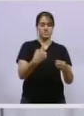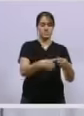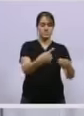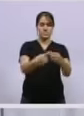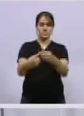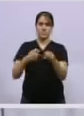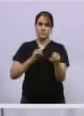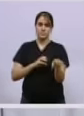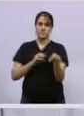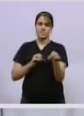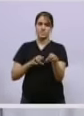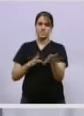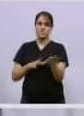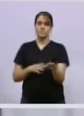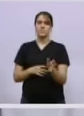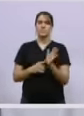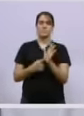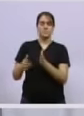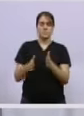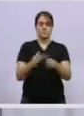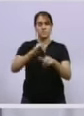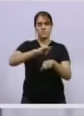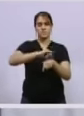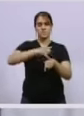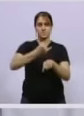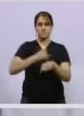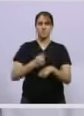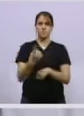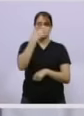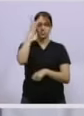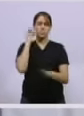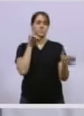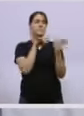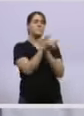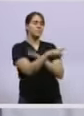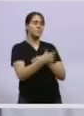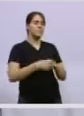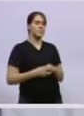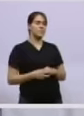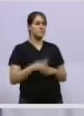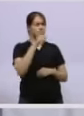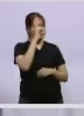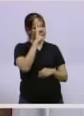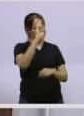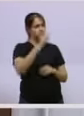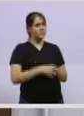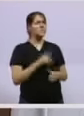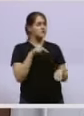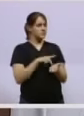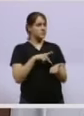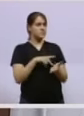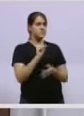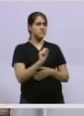enseñando, prosiguiendo camino para Jerusalén. Alguien le preguntó, Señor, ¿es